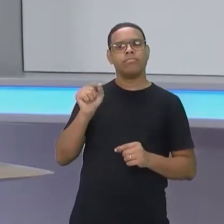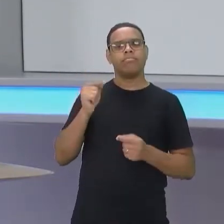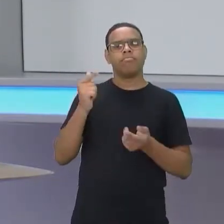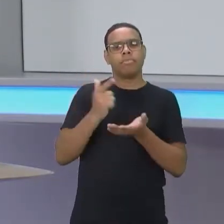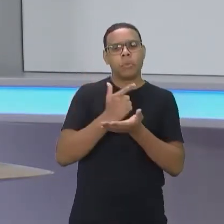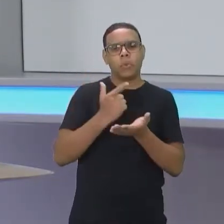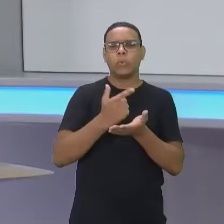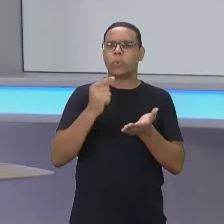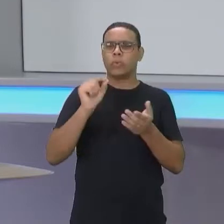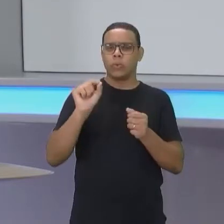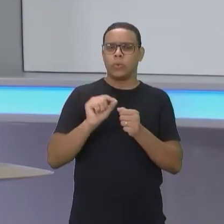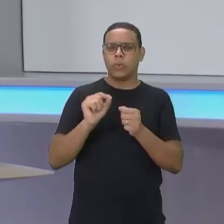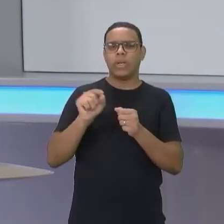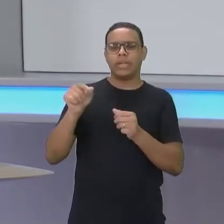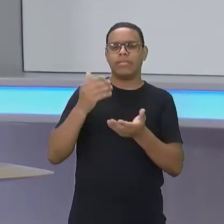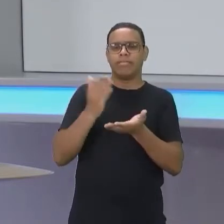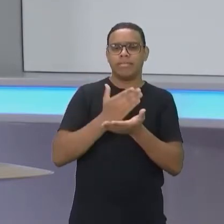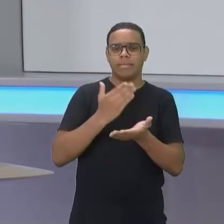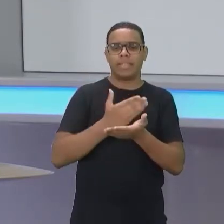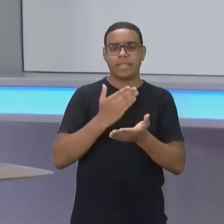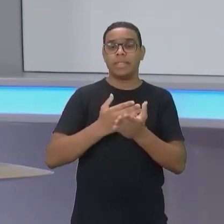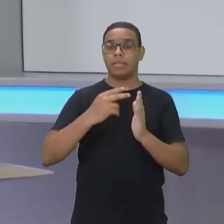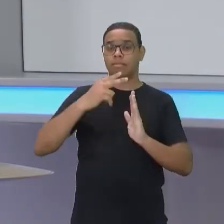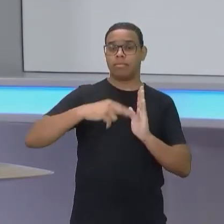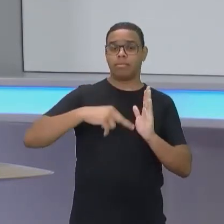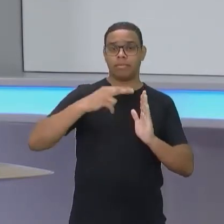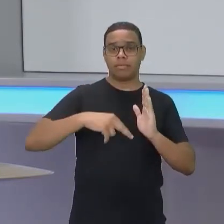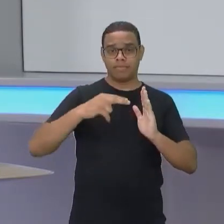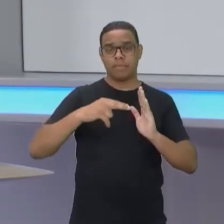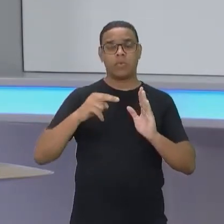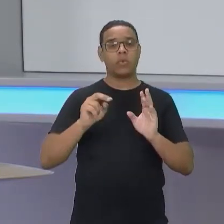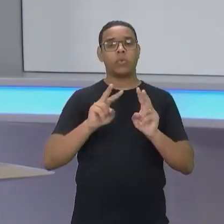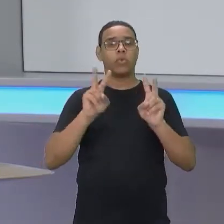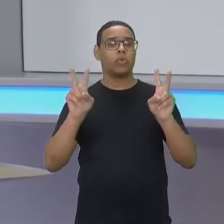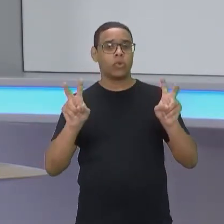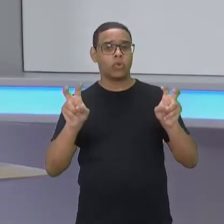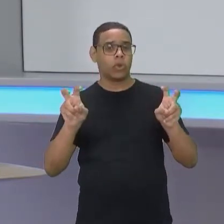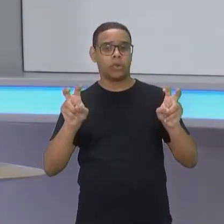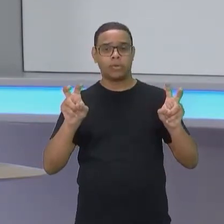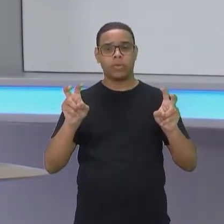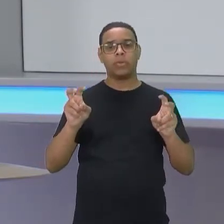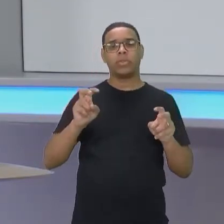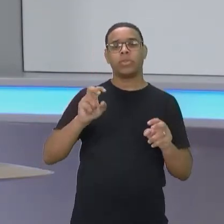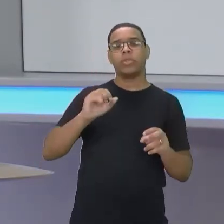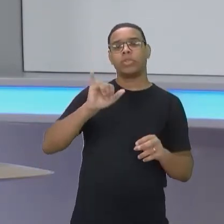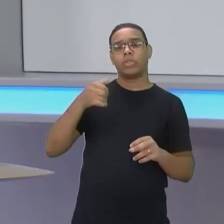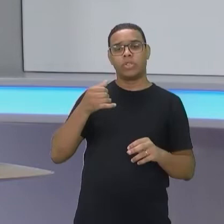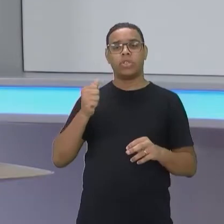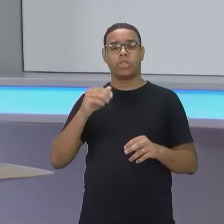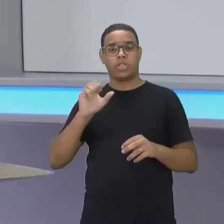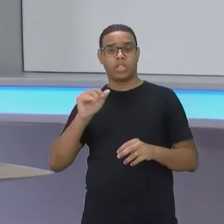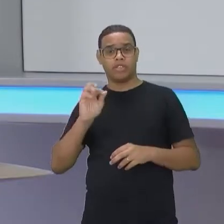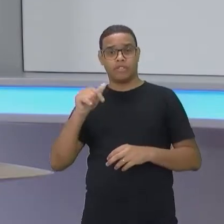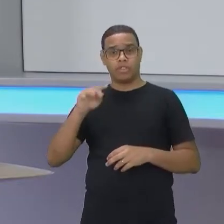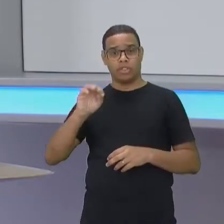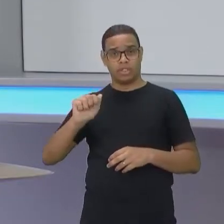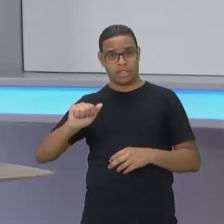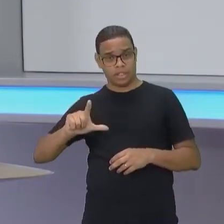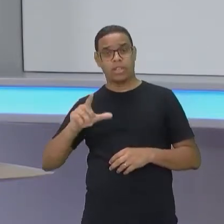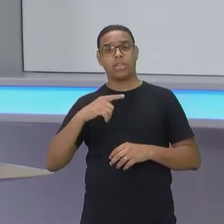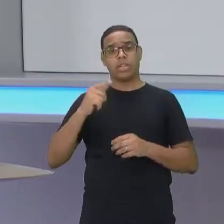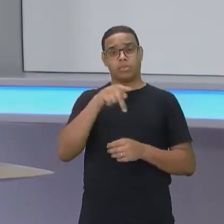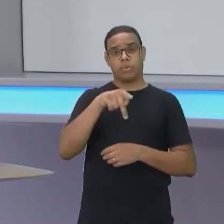ele mesmo, o Jacques Rancière, ele lendo a respeito do Jacotot, Joseph Jacotot, um